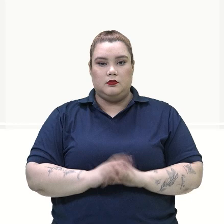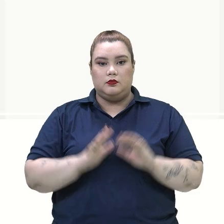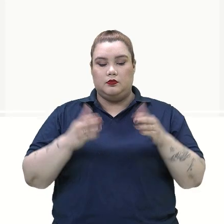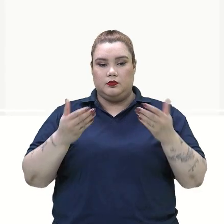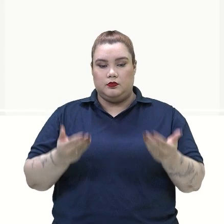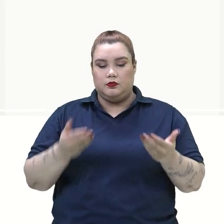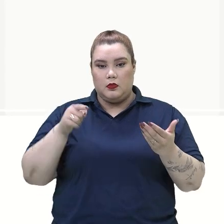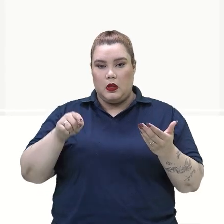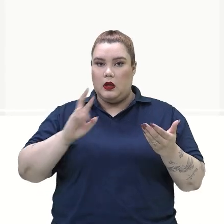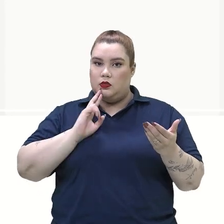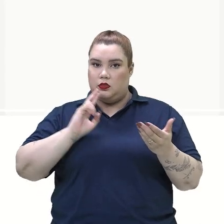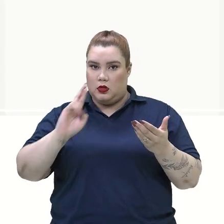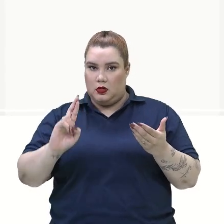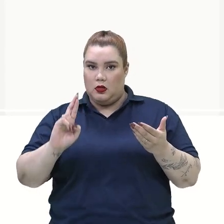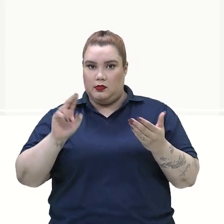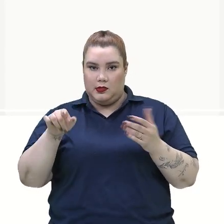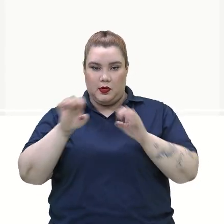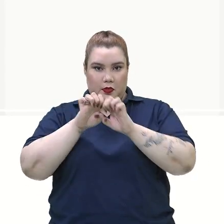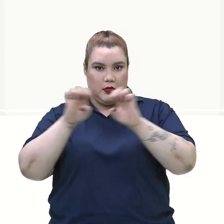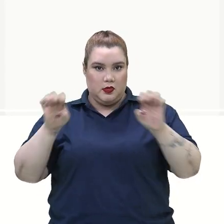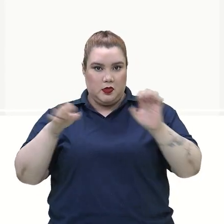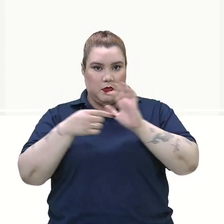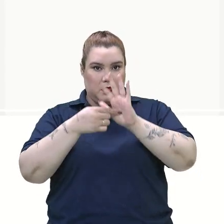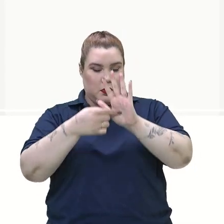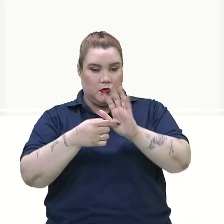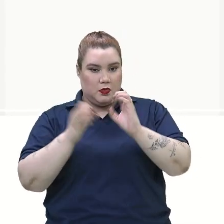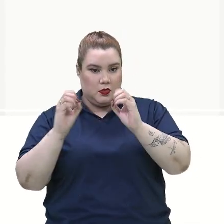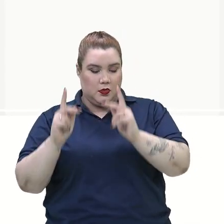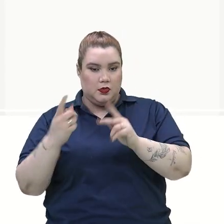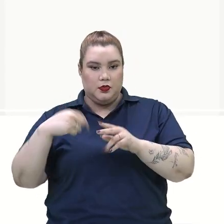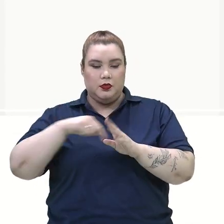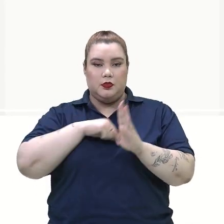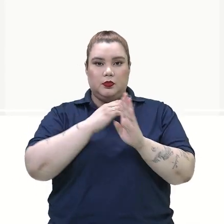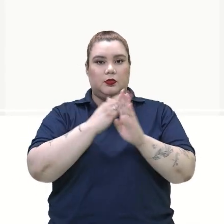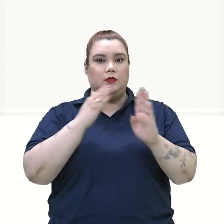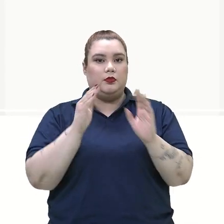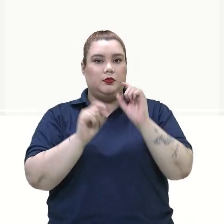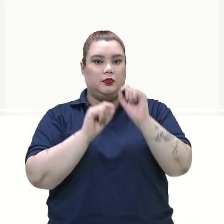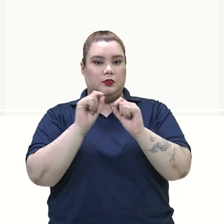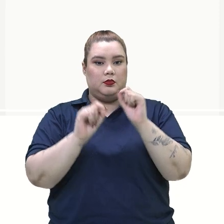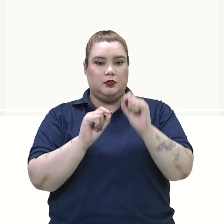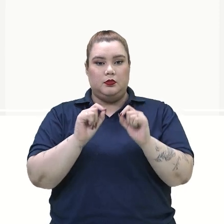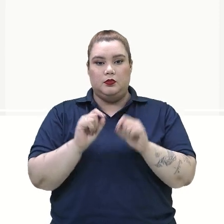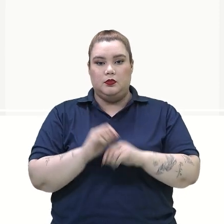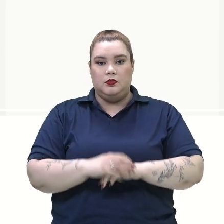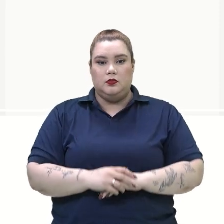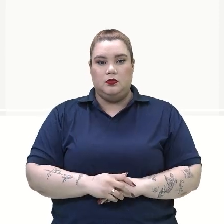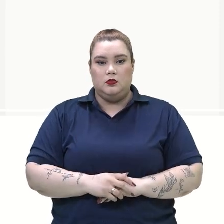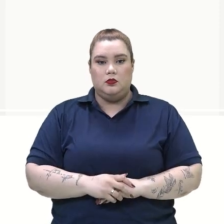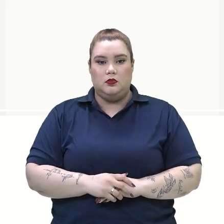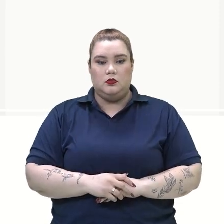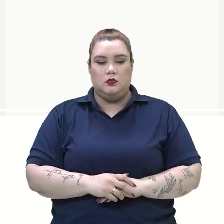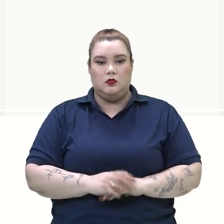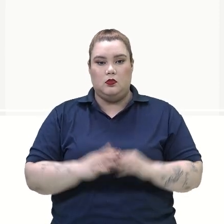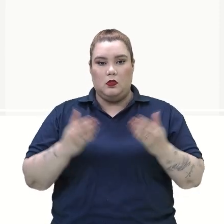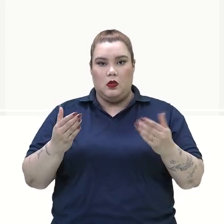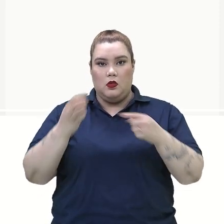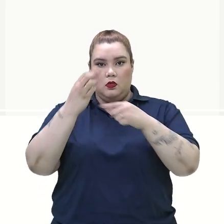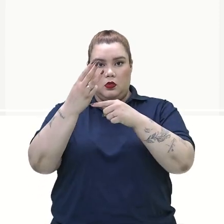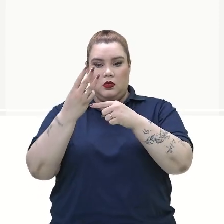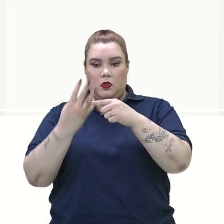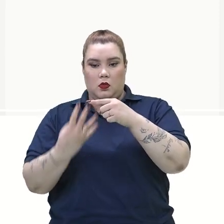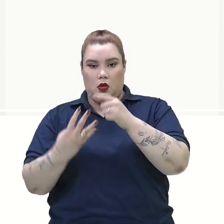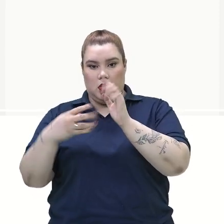resultado que nós obtivemos aqui, a gente identifica, então, aqui o 3/4